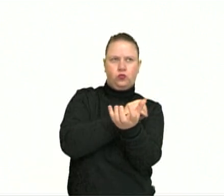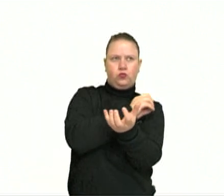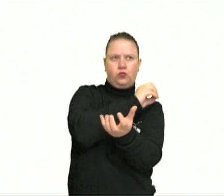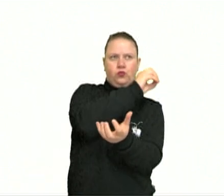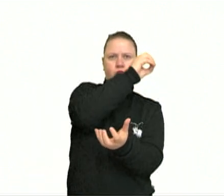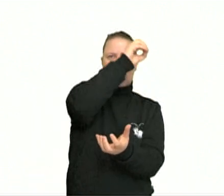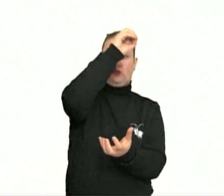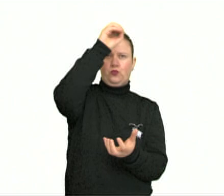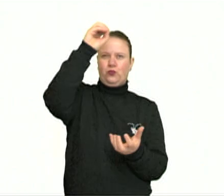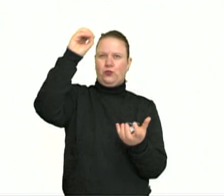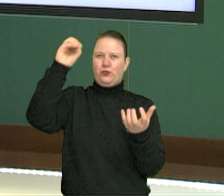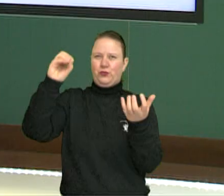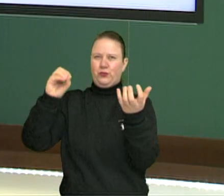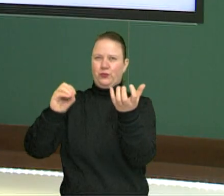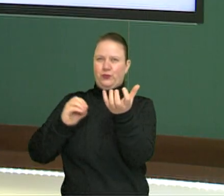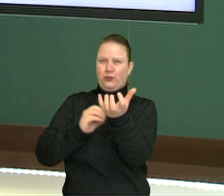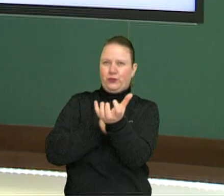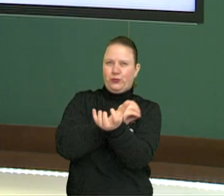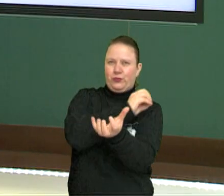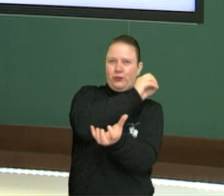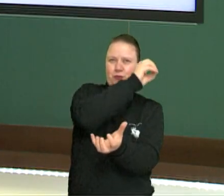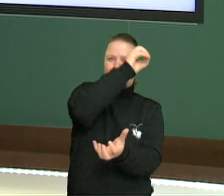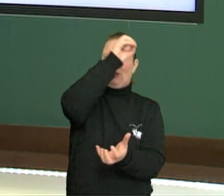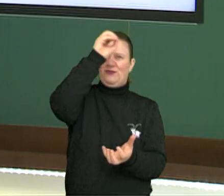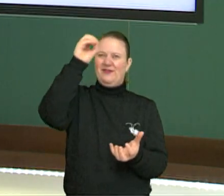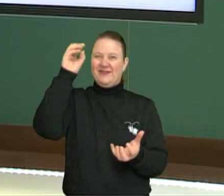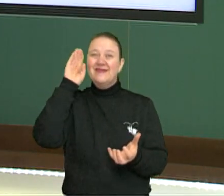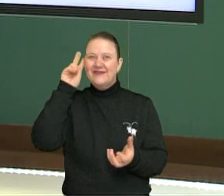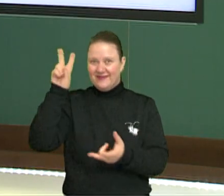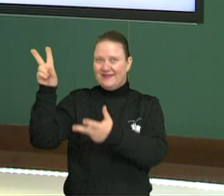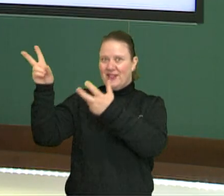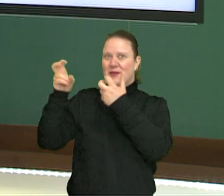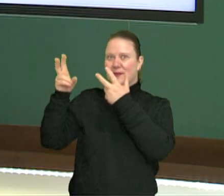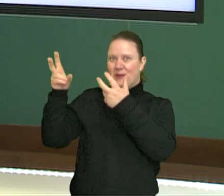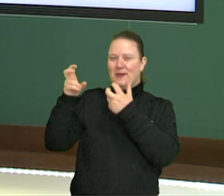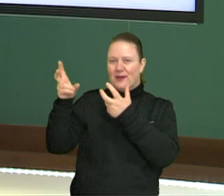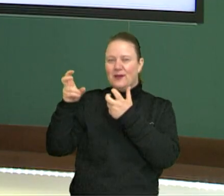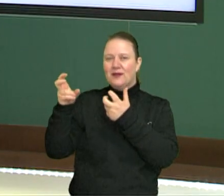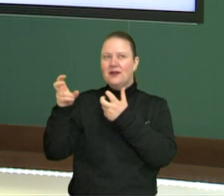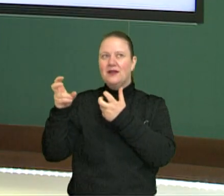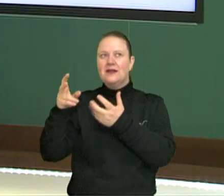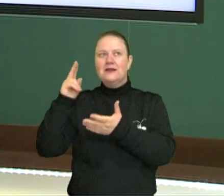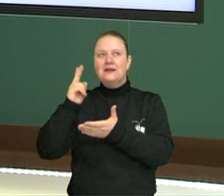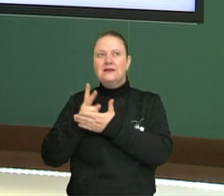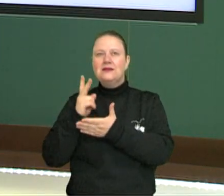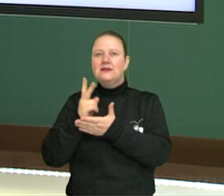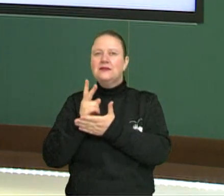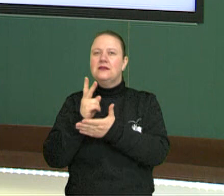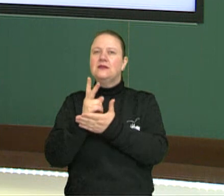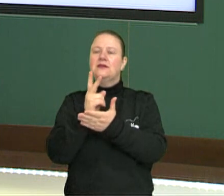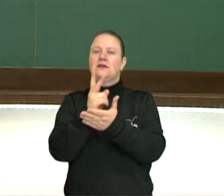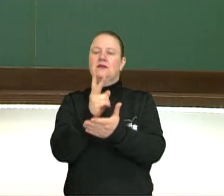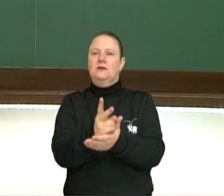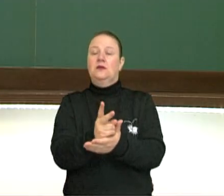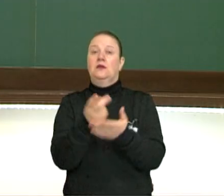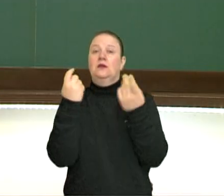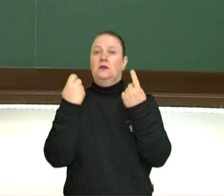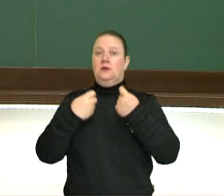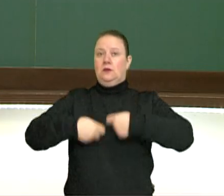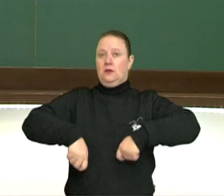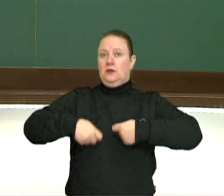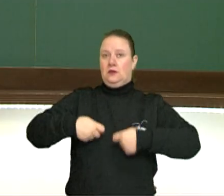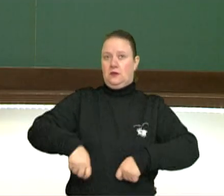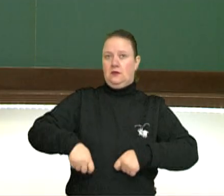aqui, ó, linha reta, tangente, sempre escapar. Então tem que ter alguma coisa que faz